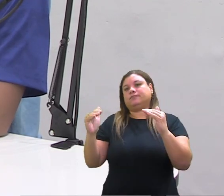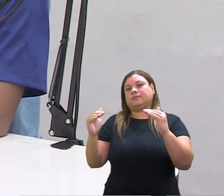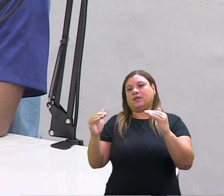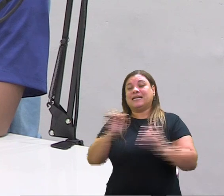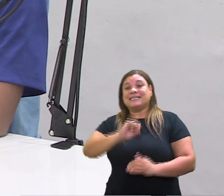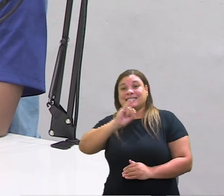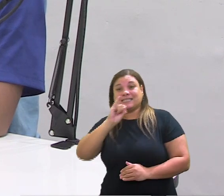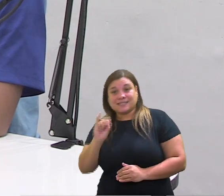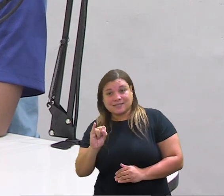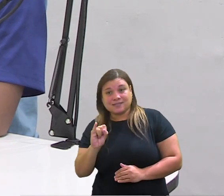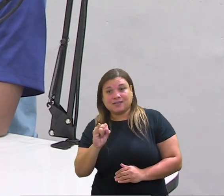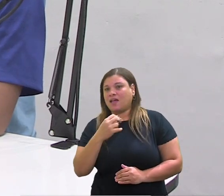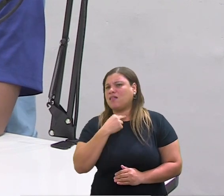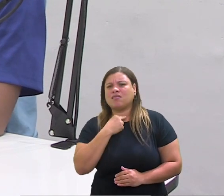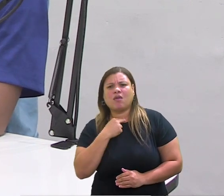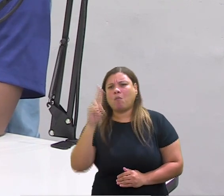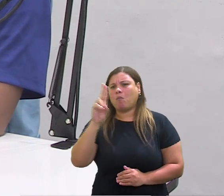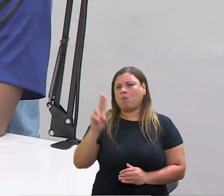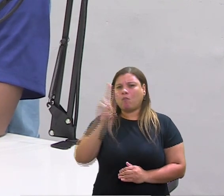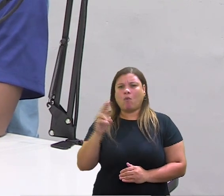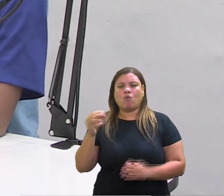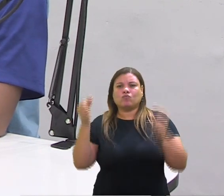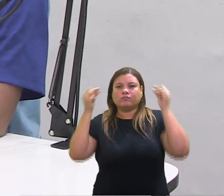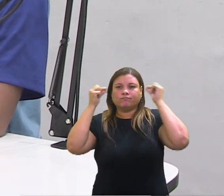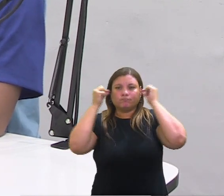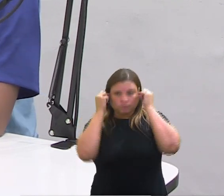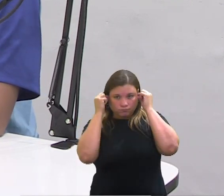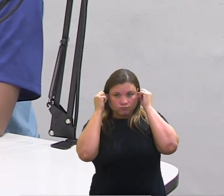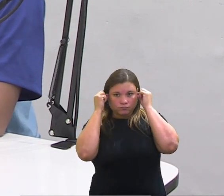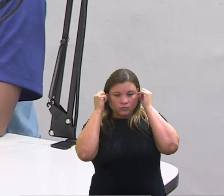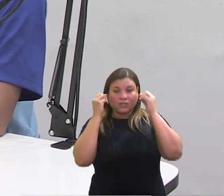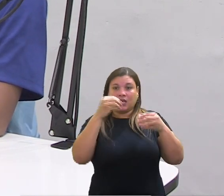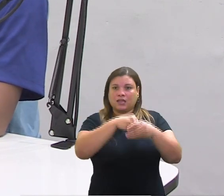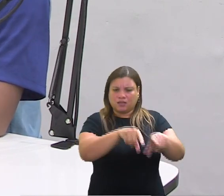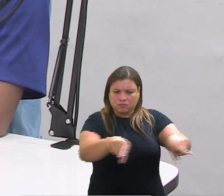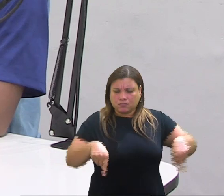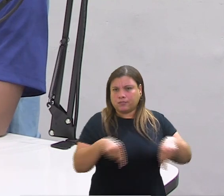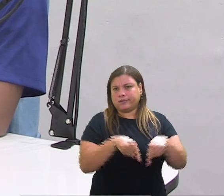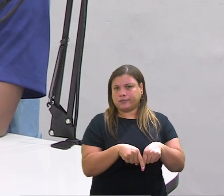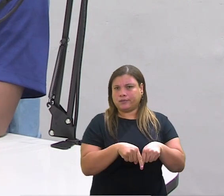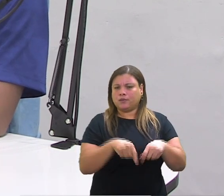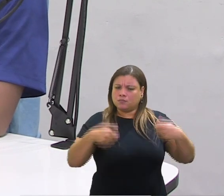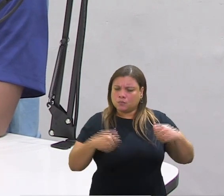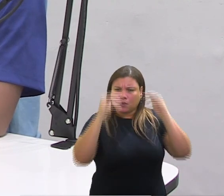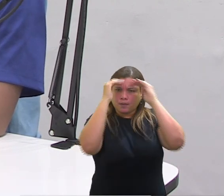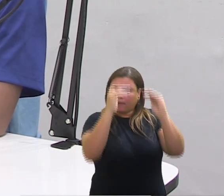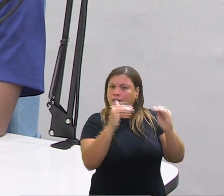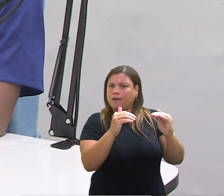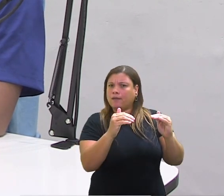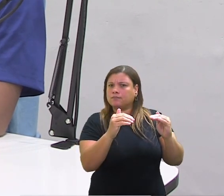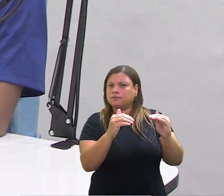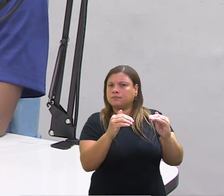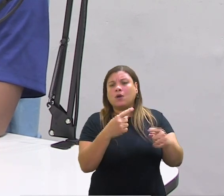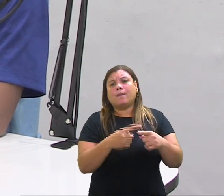proibido. Isso você já está... E o professor já virou e falou assim, tira, por favor, você